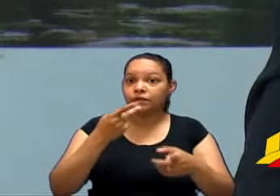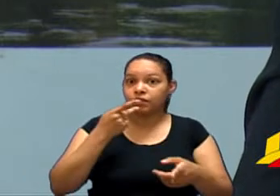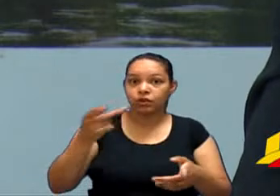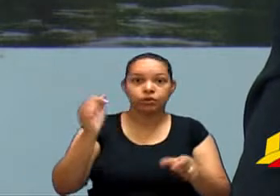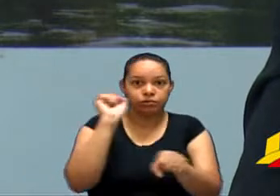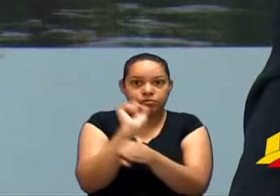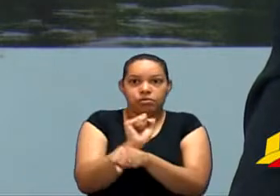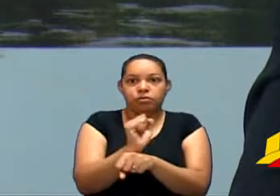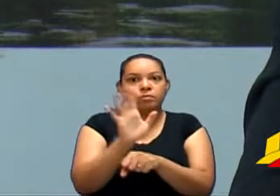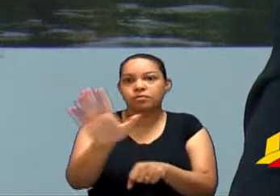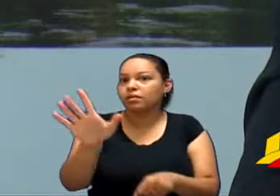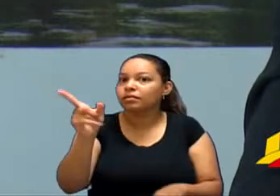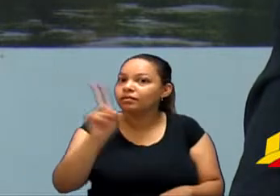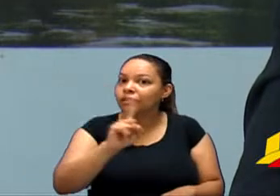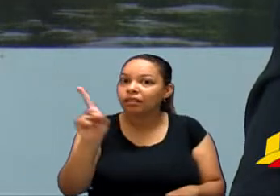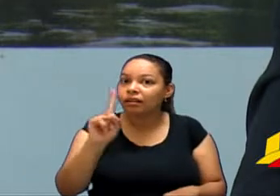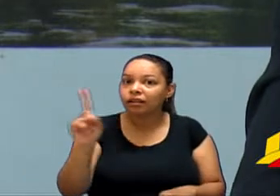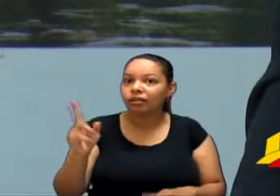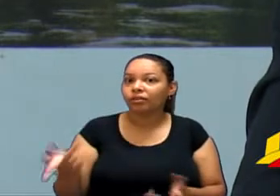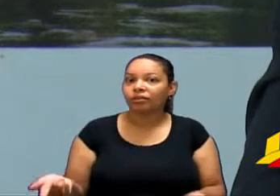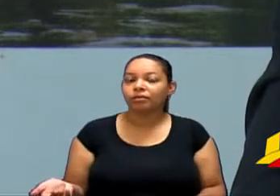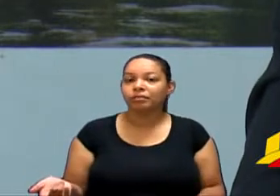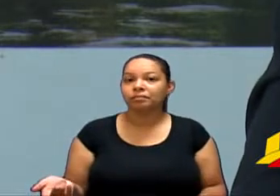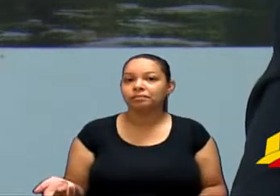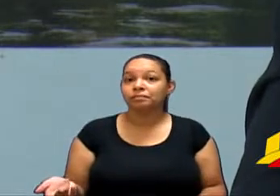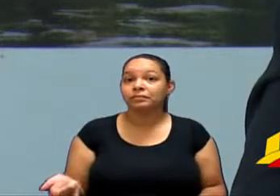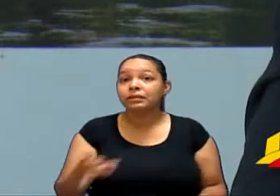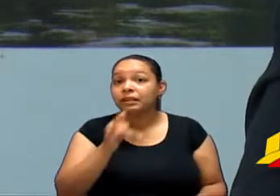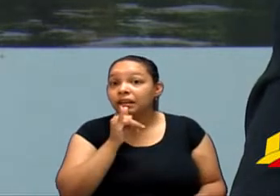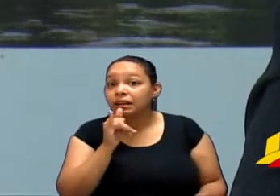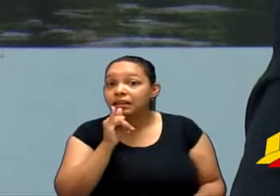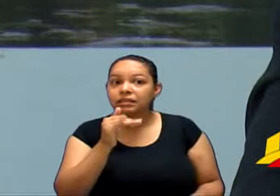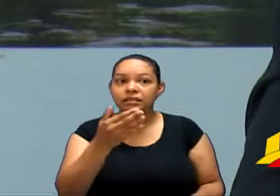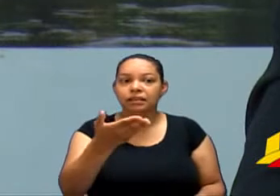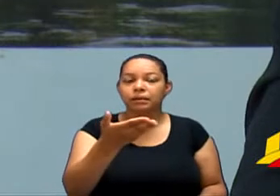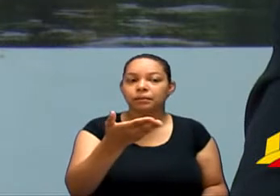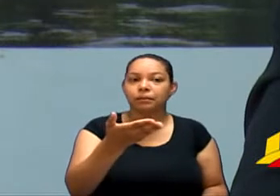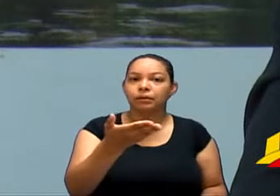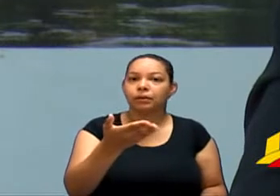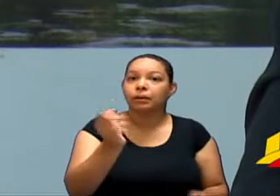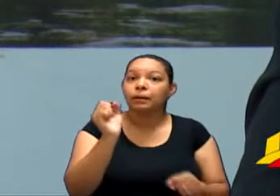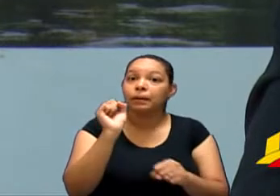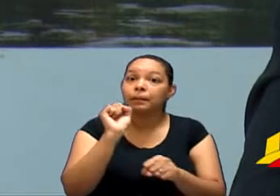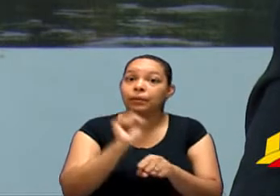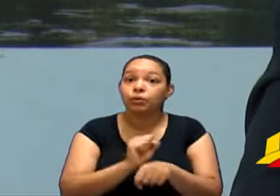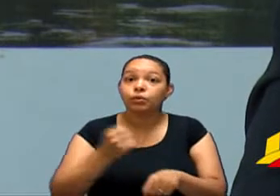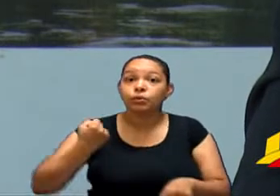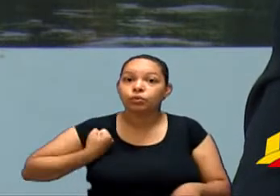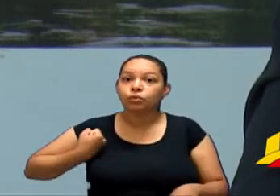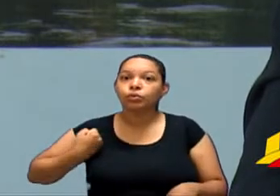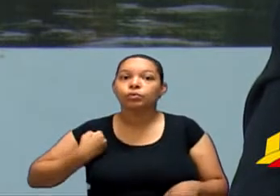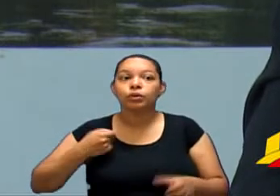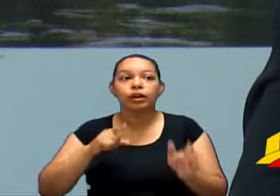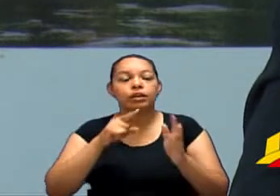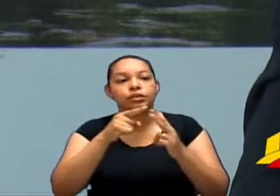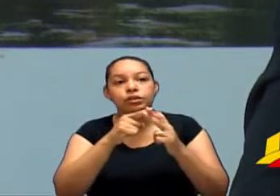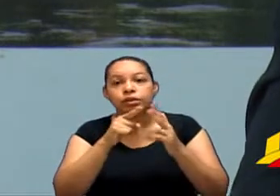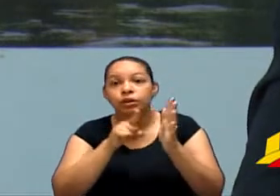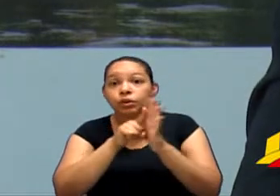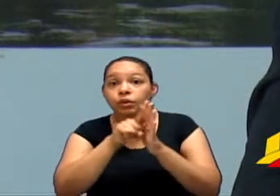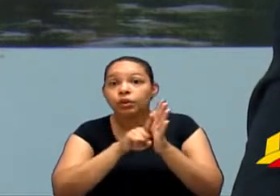exemplo restrição de número de consultas com profissionais